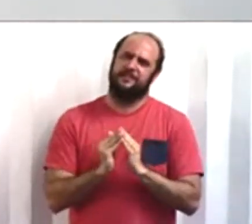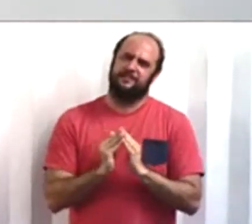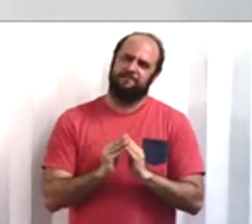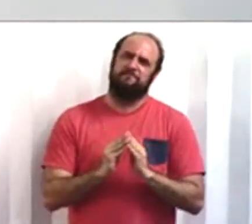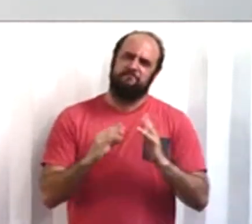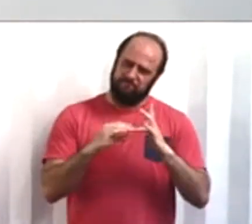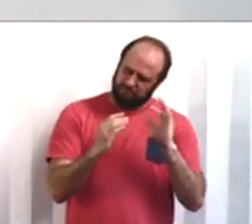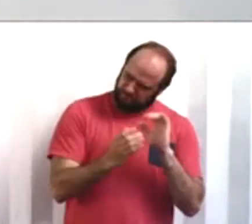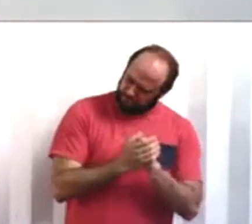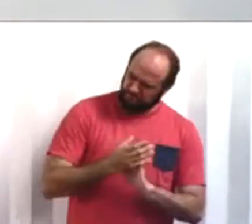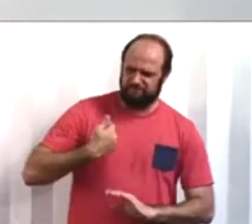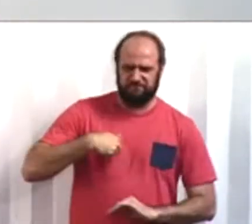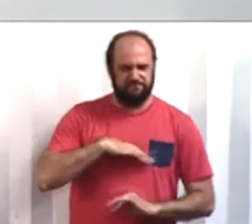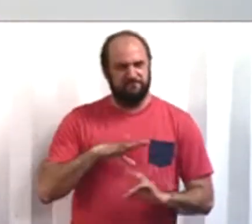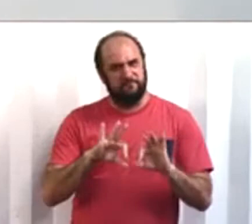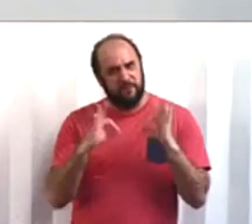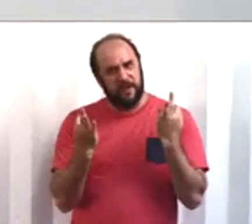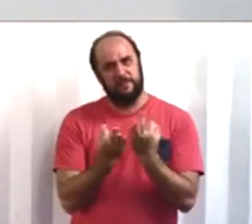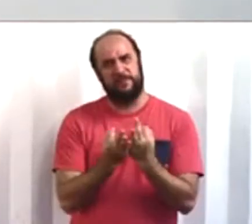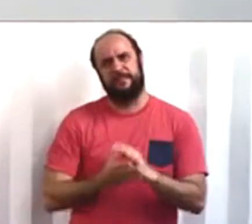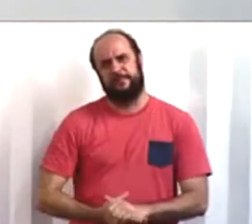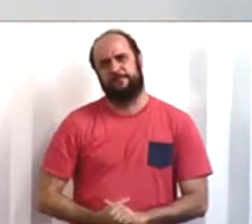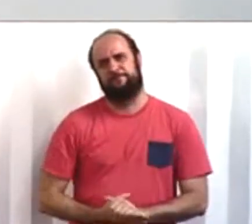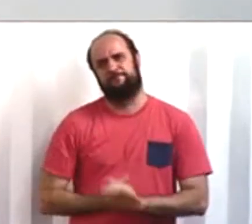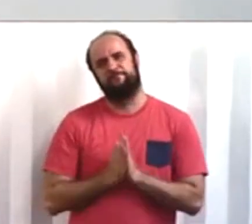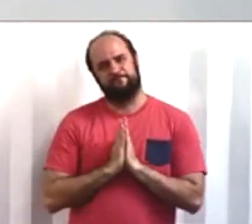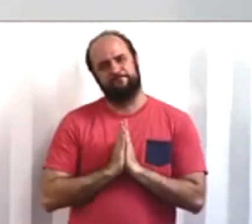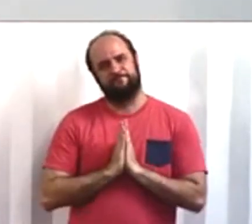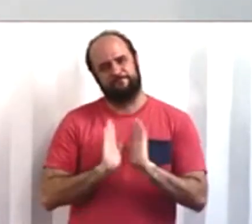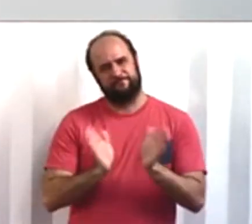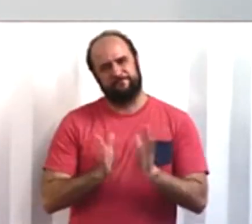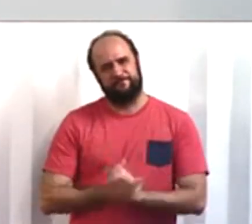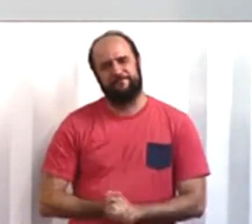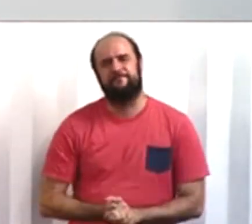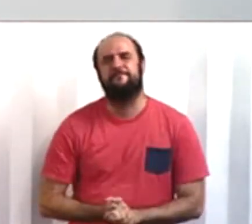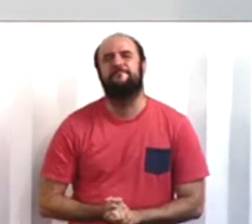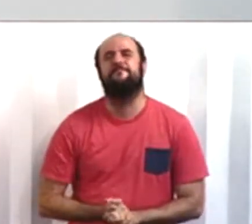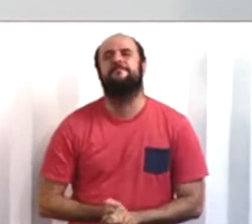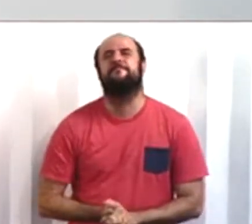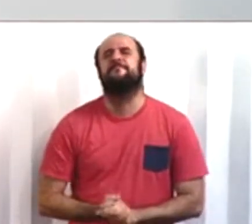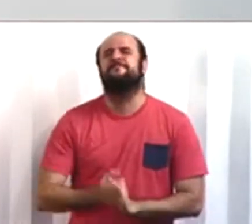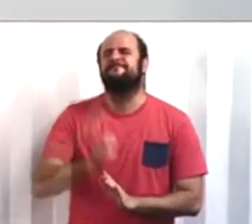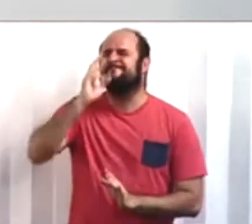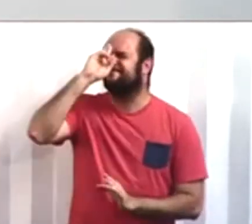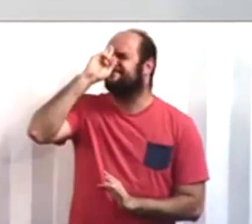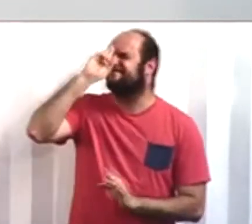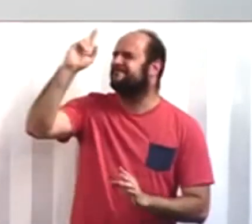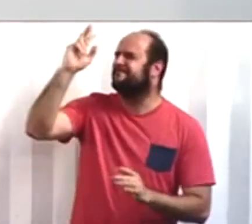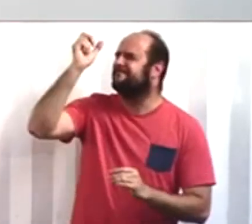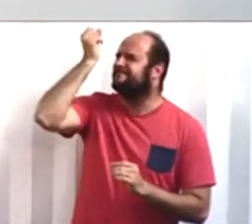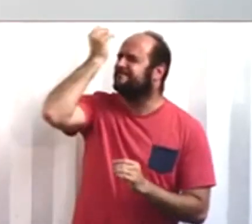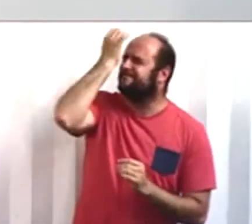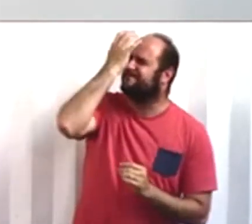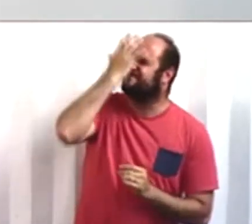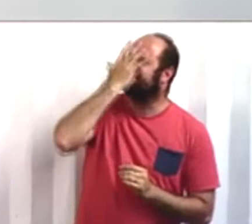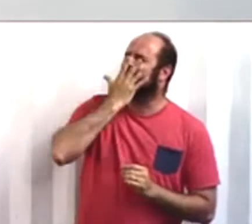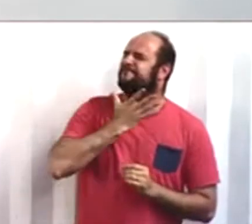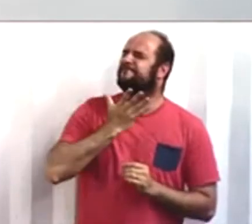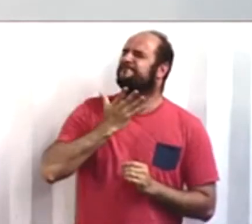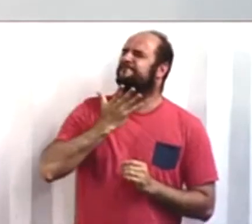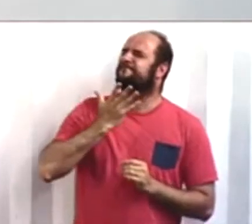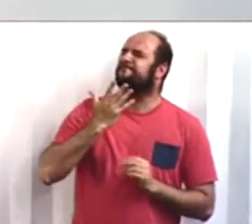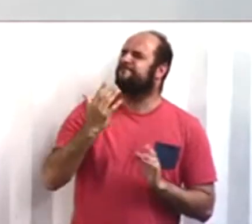nossos casamentos, nossas famílias. Oremos por um instante. Ó Deus de graça, nós